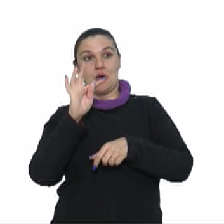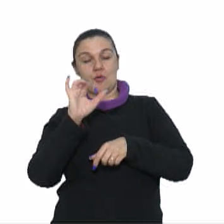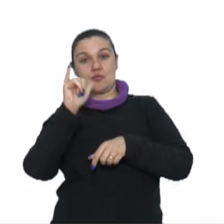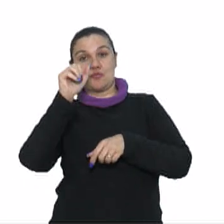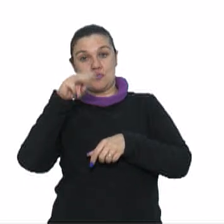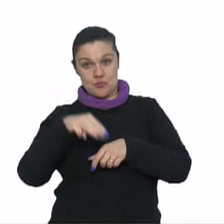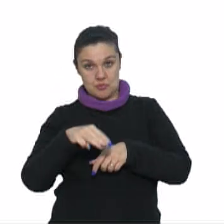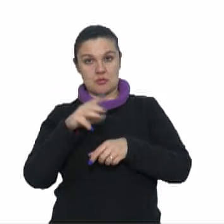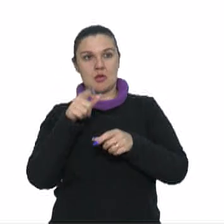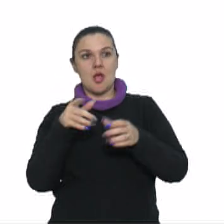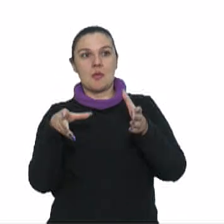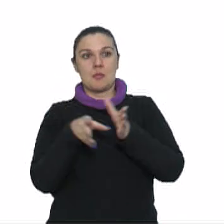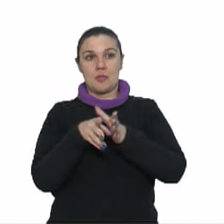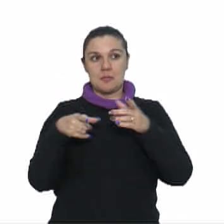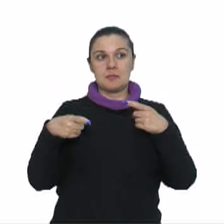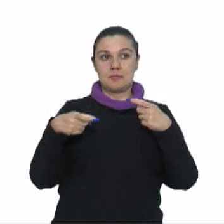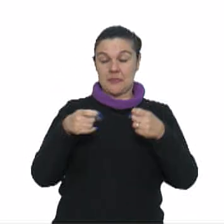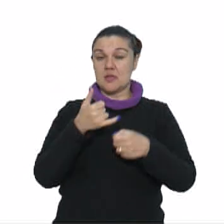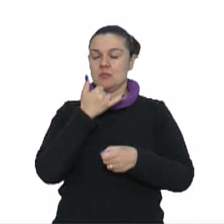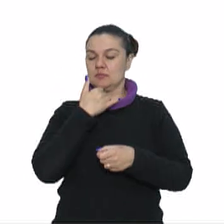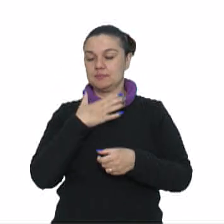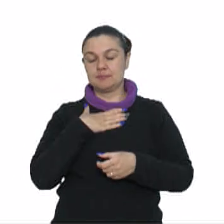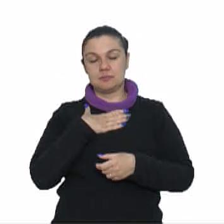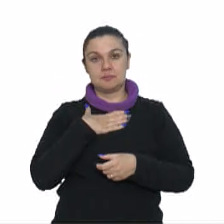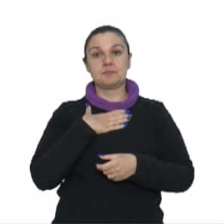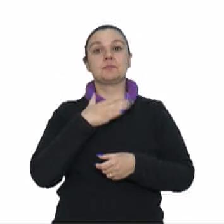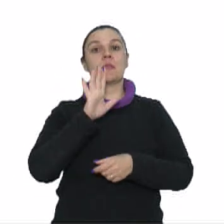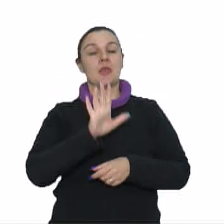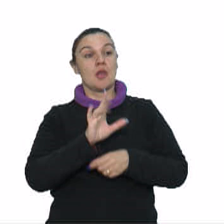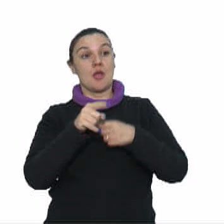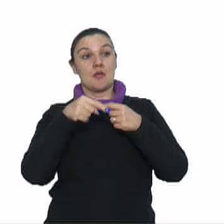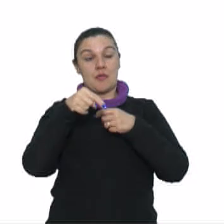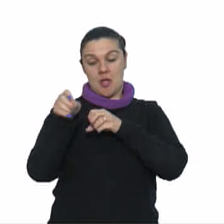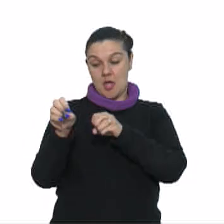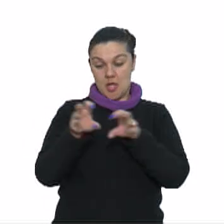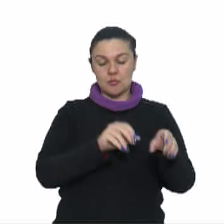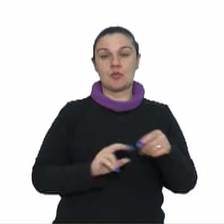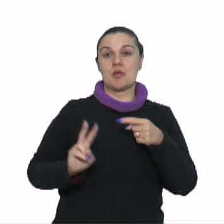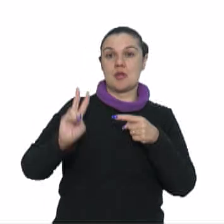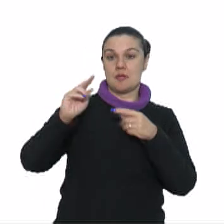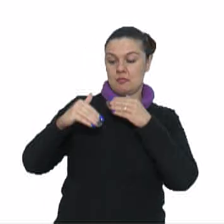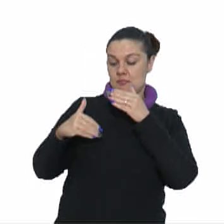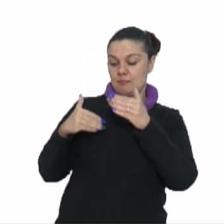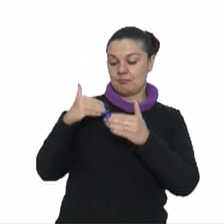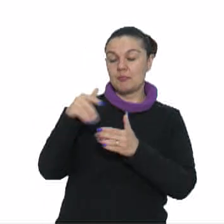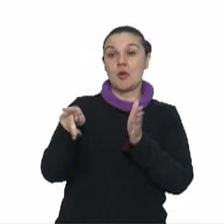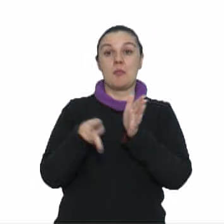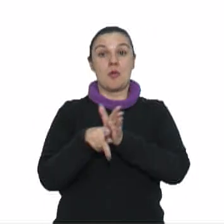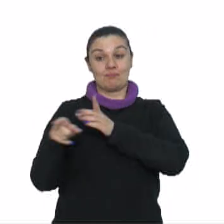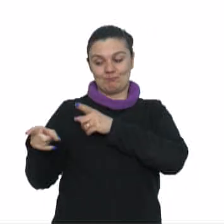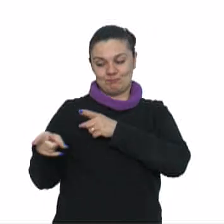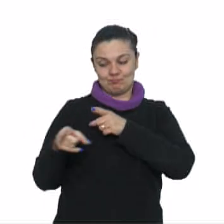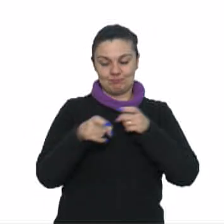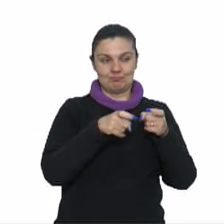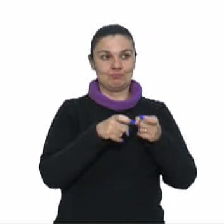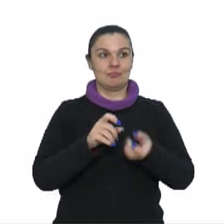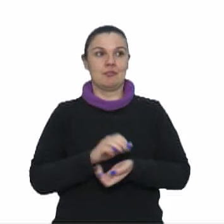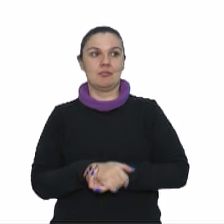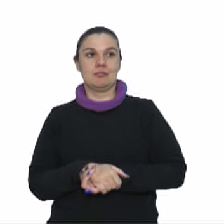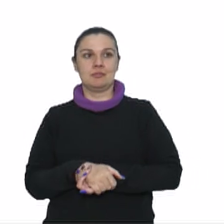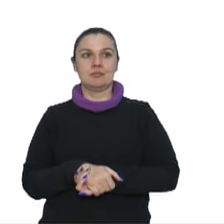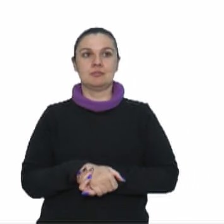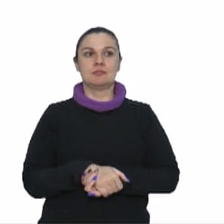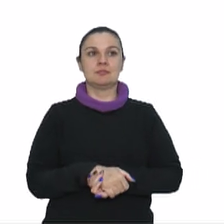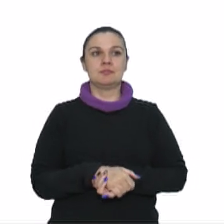guerreira. Desculpe, desde a educação até os valores passavam pelas concepções de